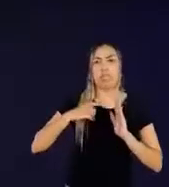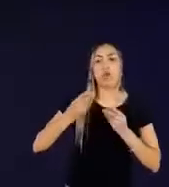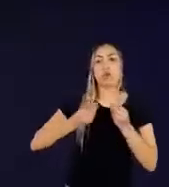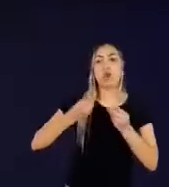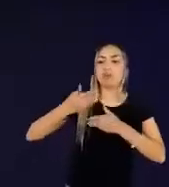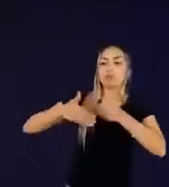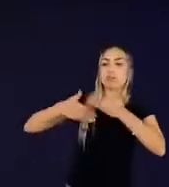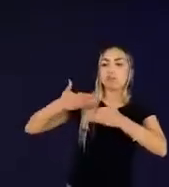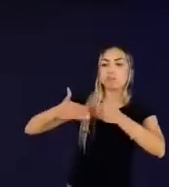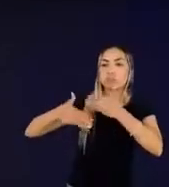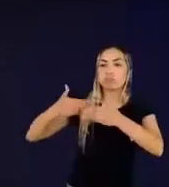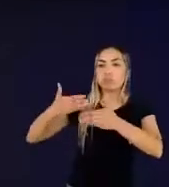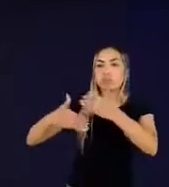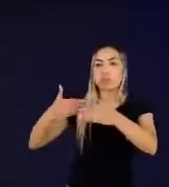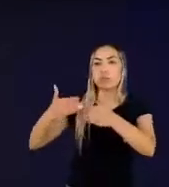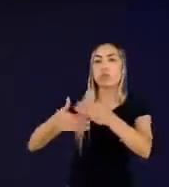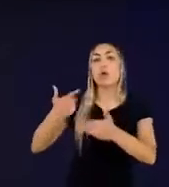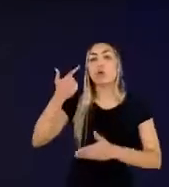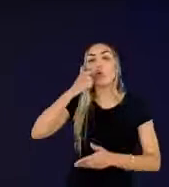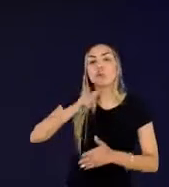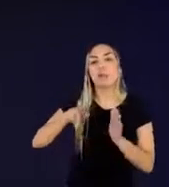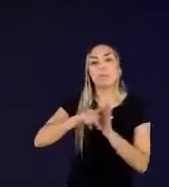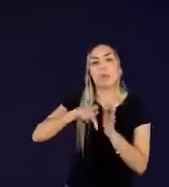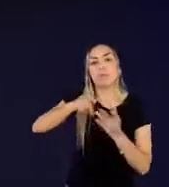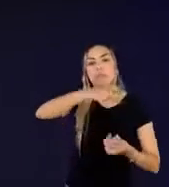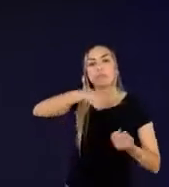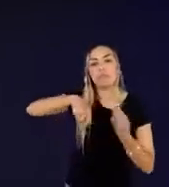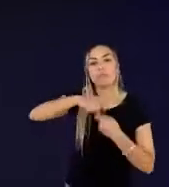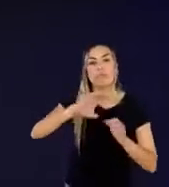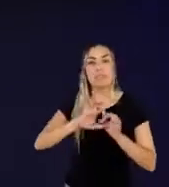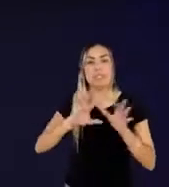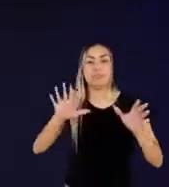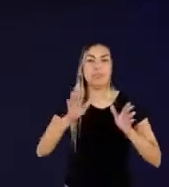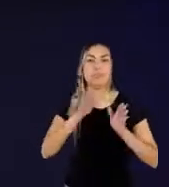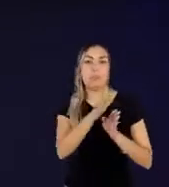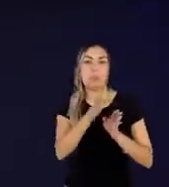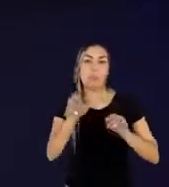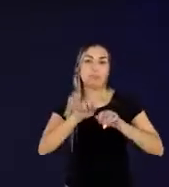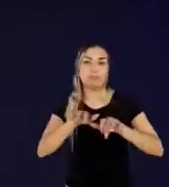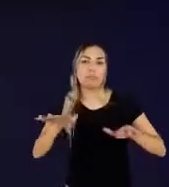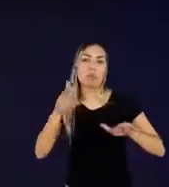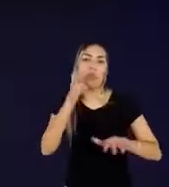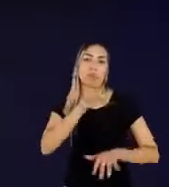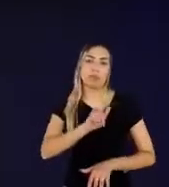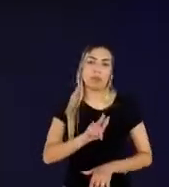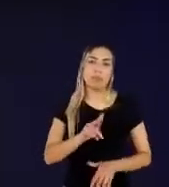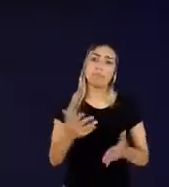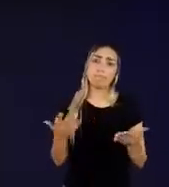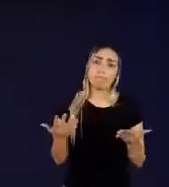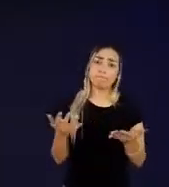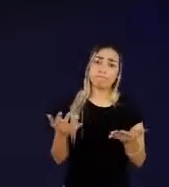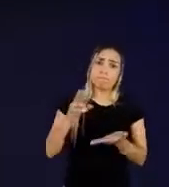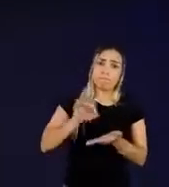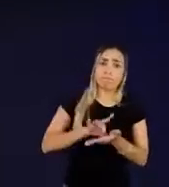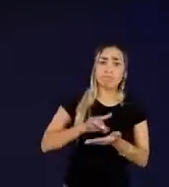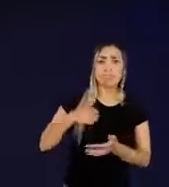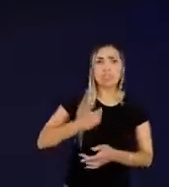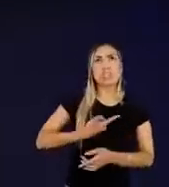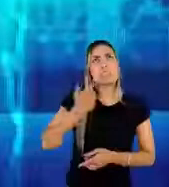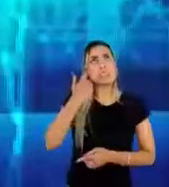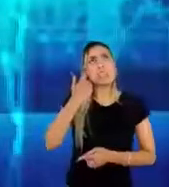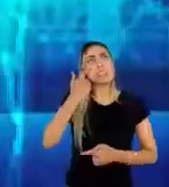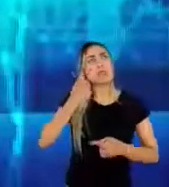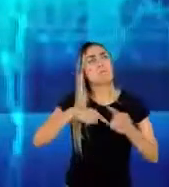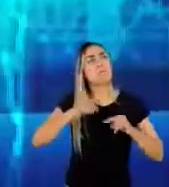consumidores migrem para o Mercado Livre? Mas uma coisa é fato, essa inovação que tanto falamos e abordamos aqui no